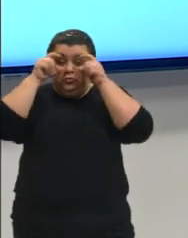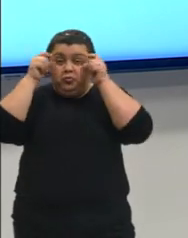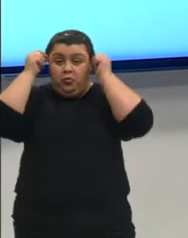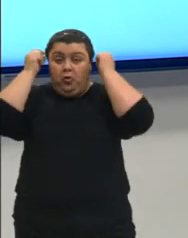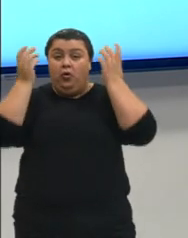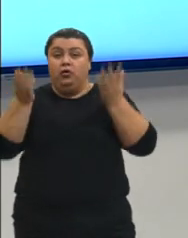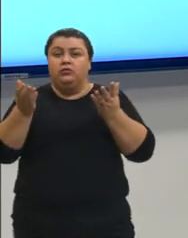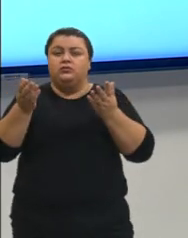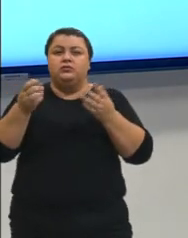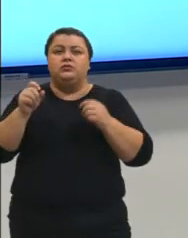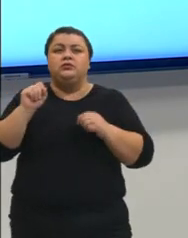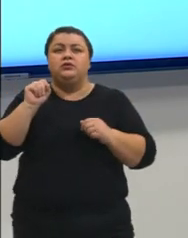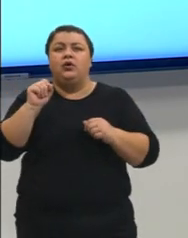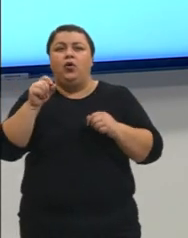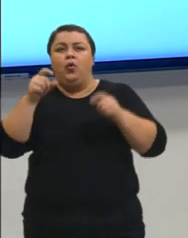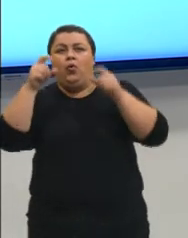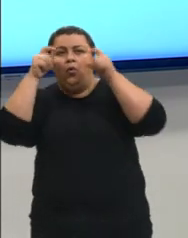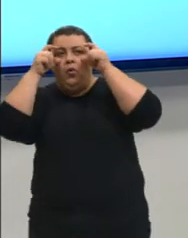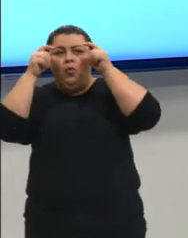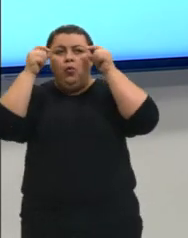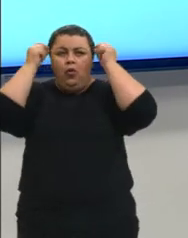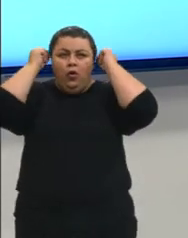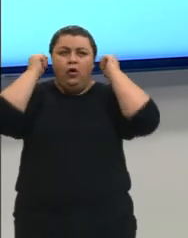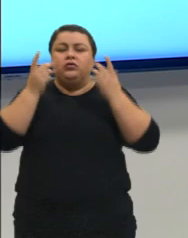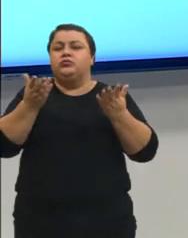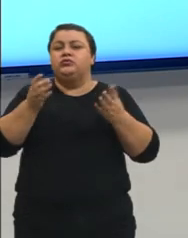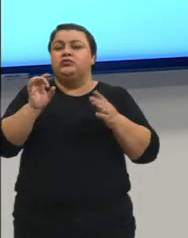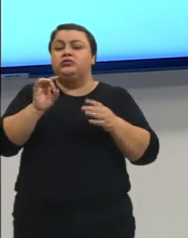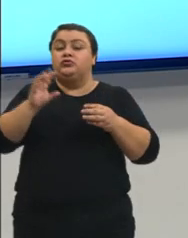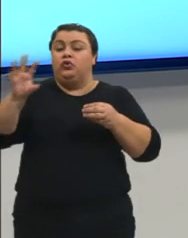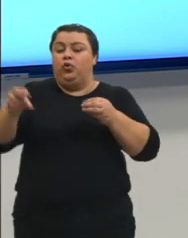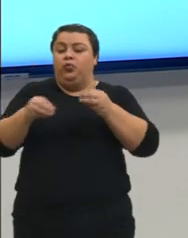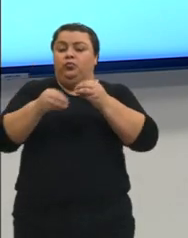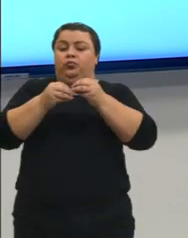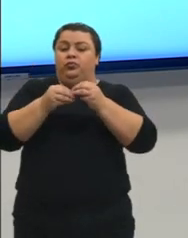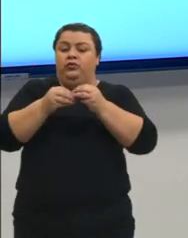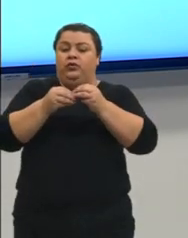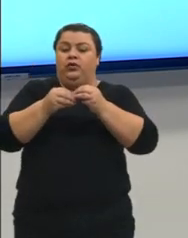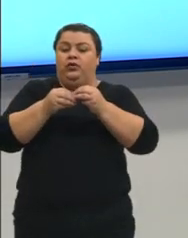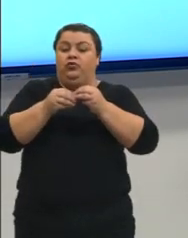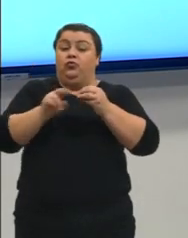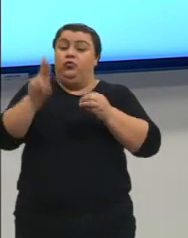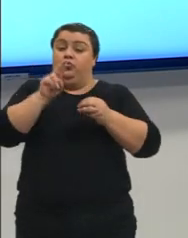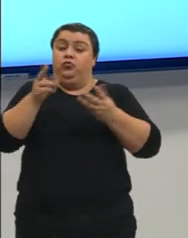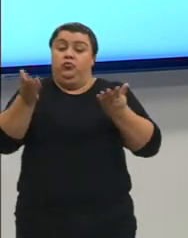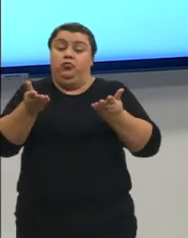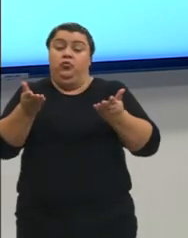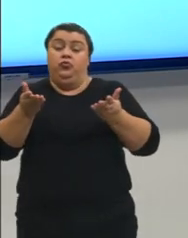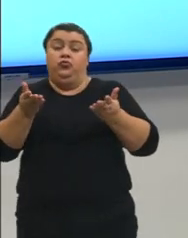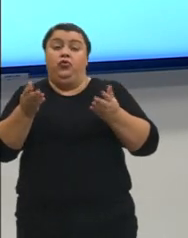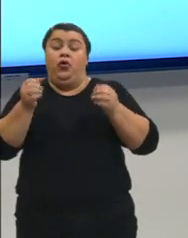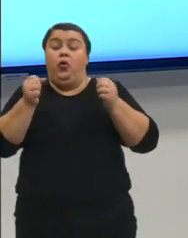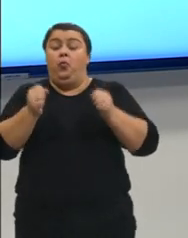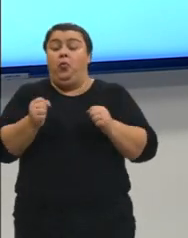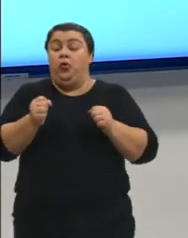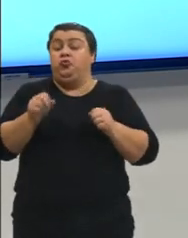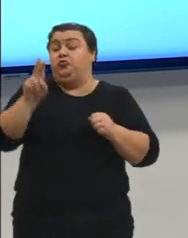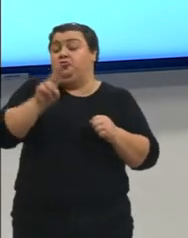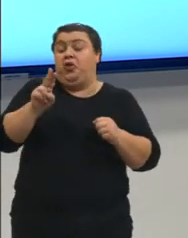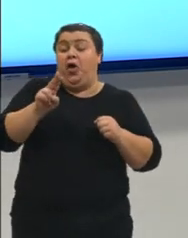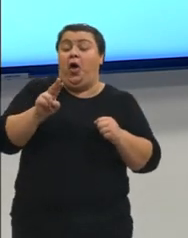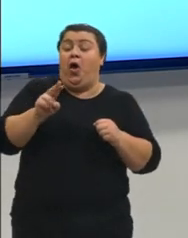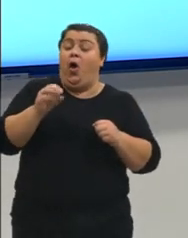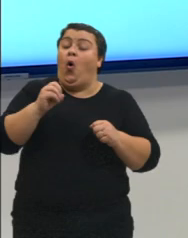então o óculos poderia ser um termo integrante de um look eu posso usar ou não usar